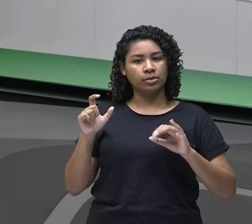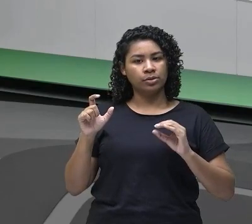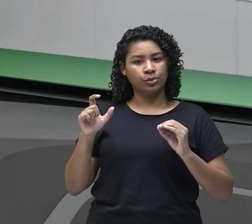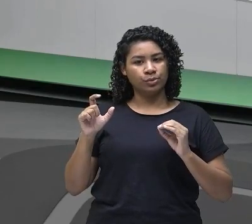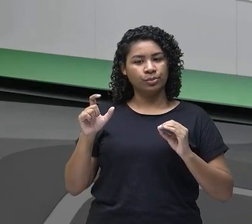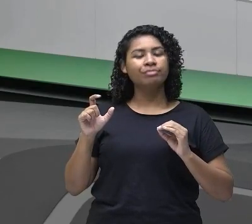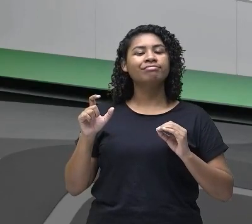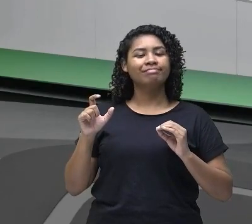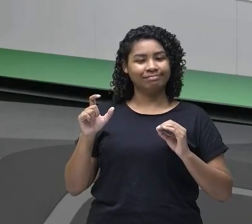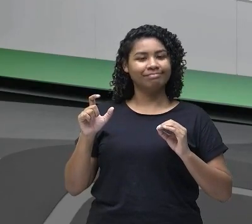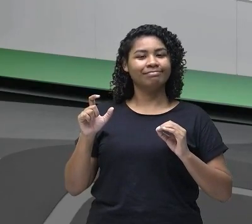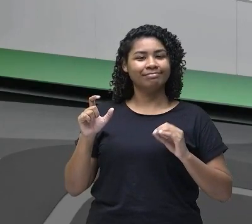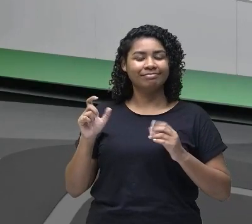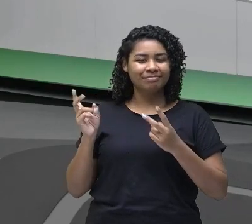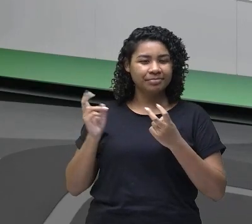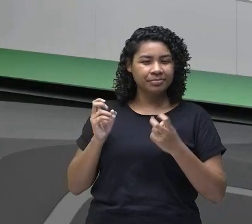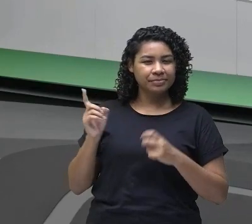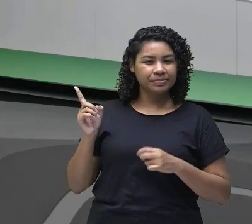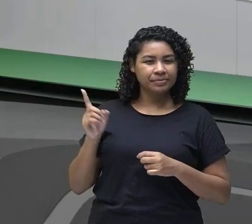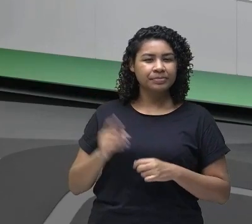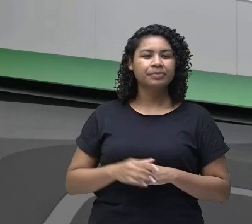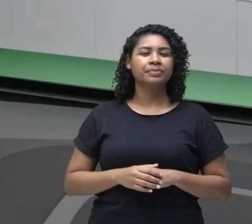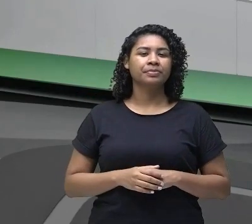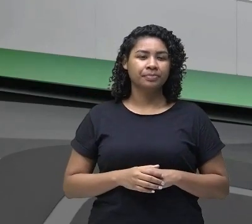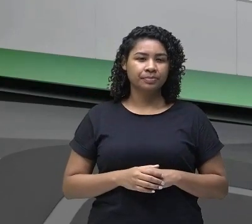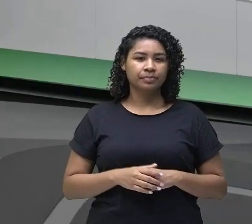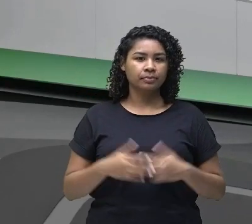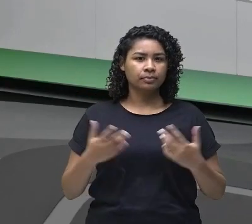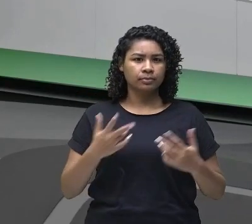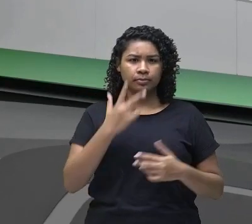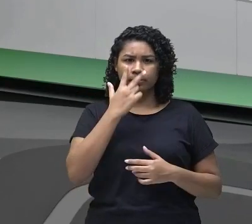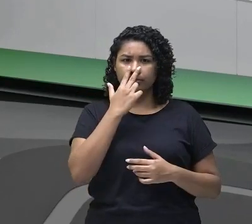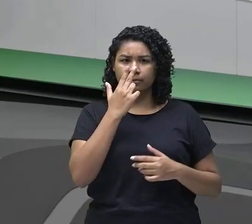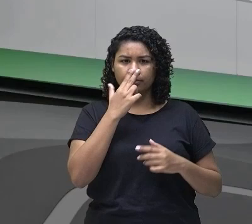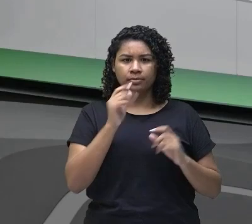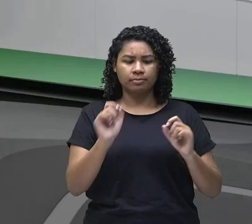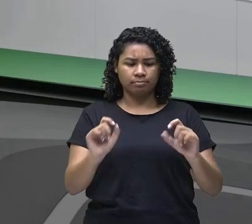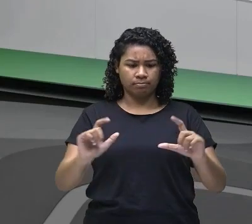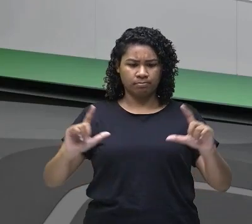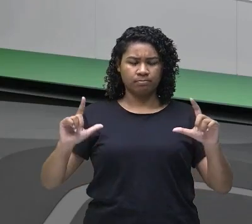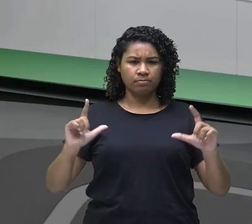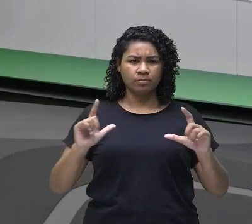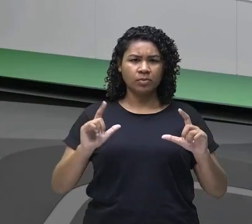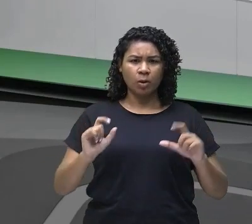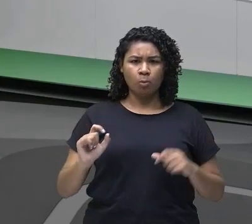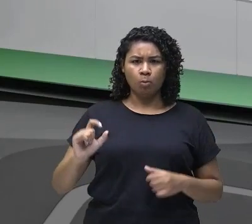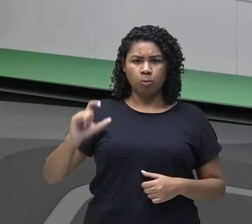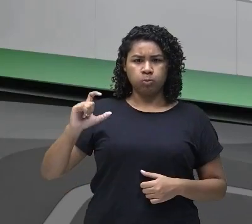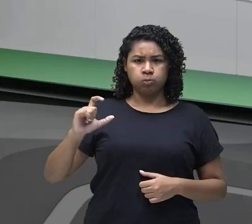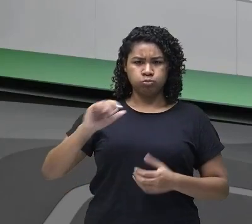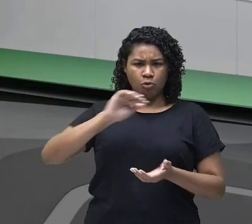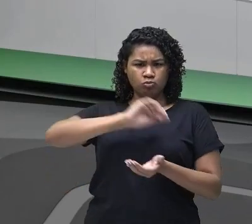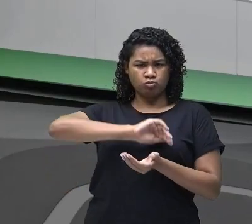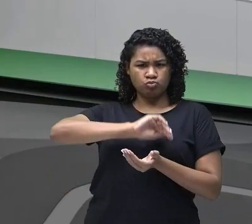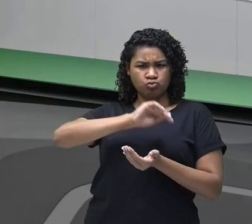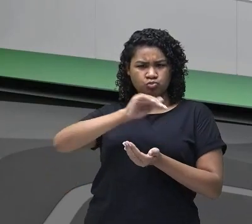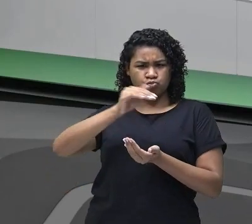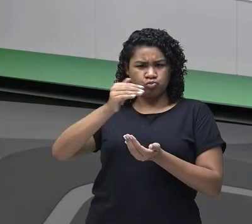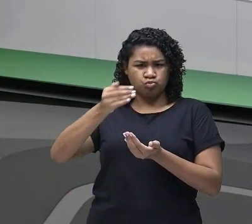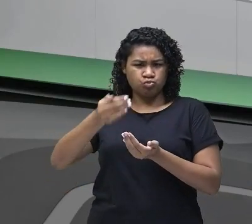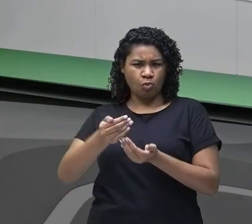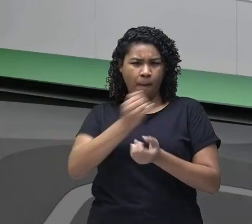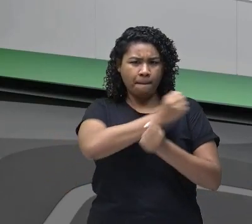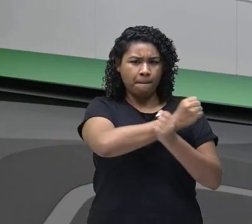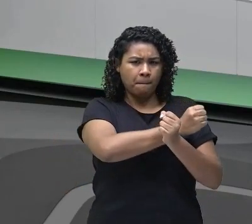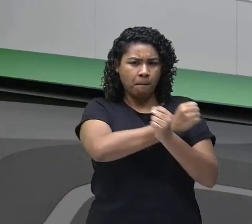Então, vamos olhar aqui, como se a gente tivesse uma super proteção. Eu estivesse vendo a Terra de